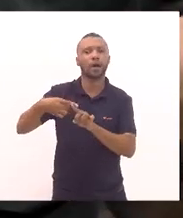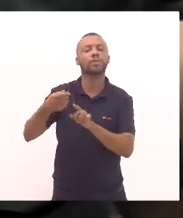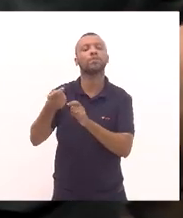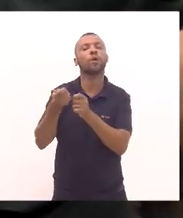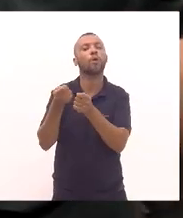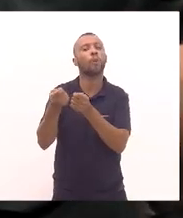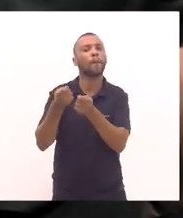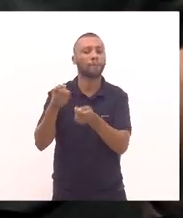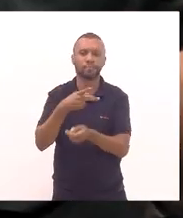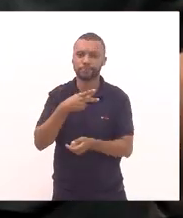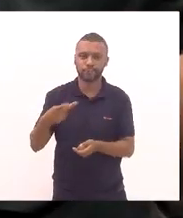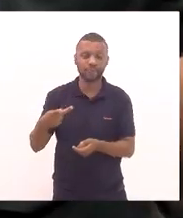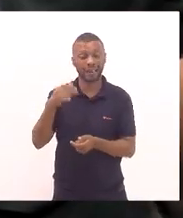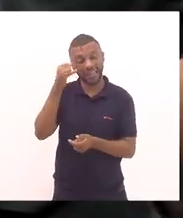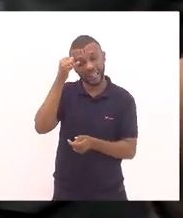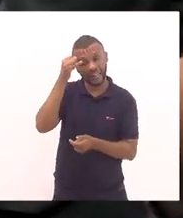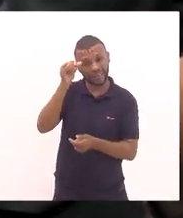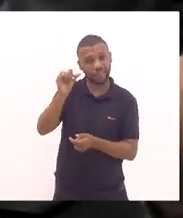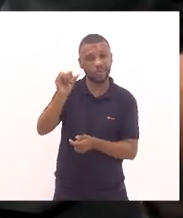evitou